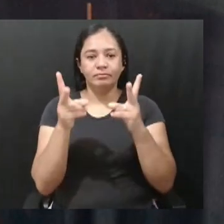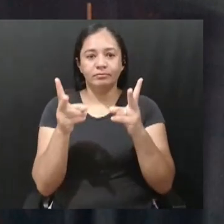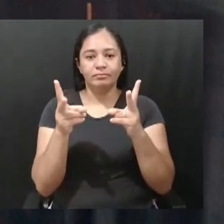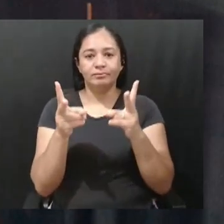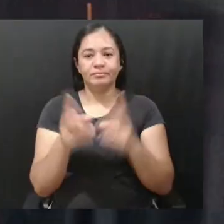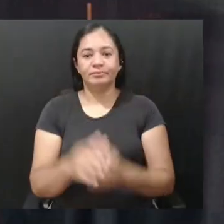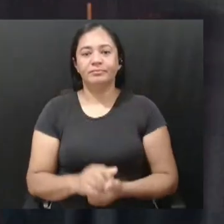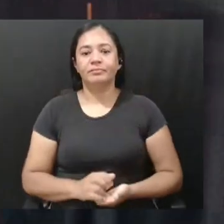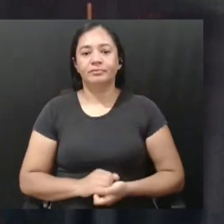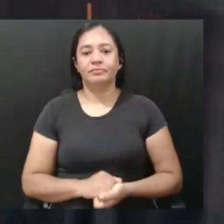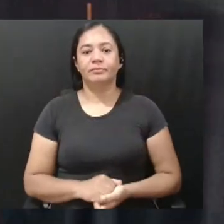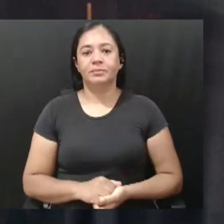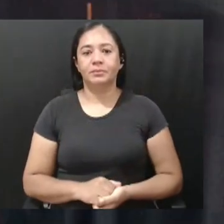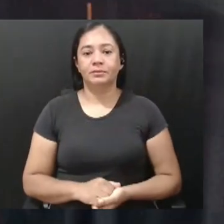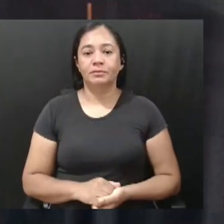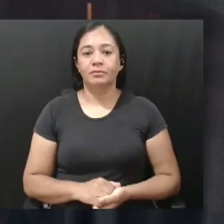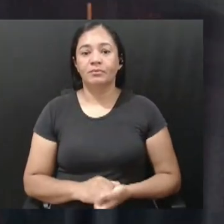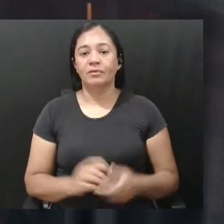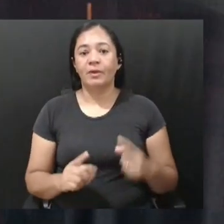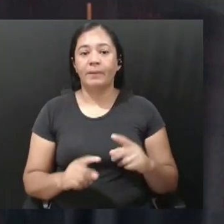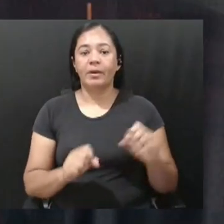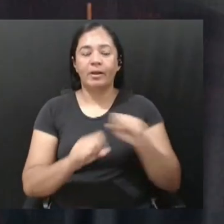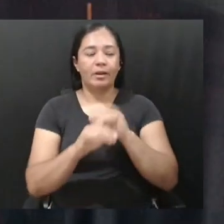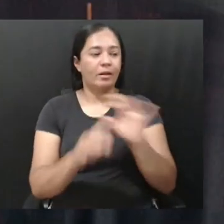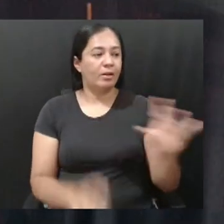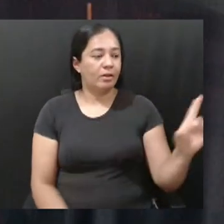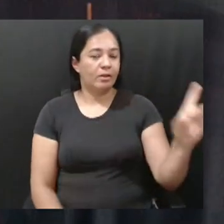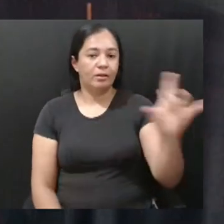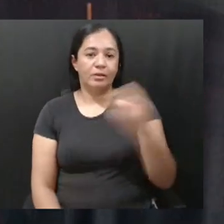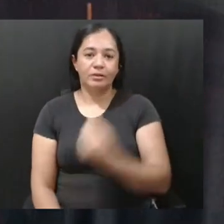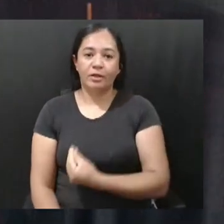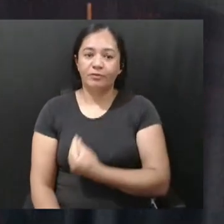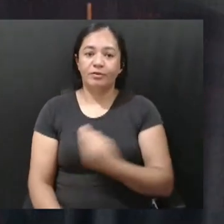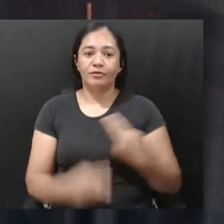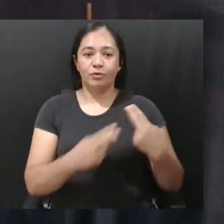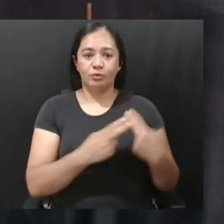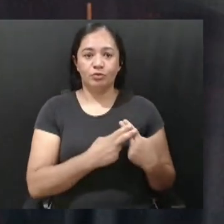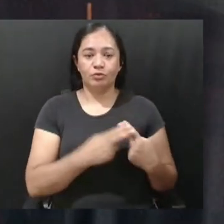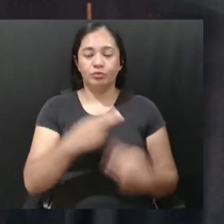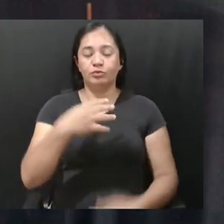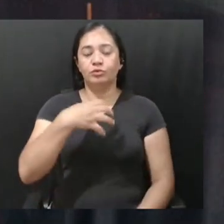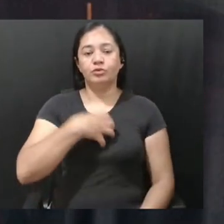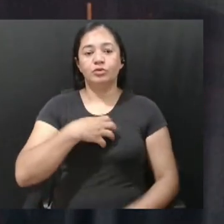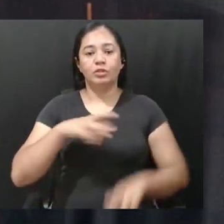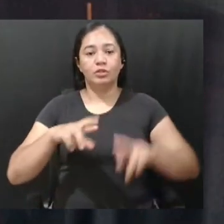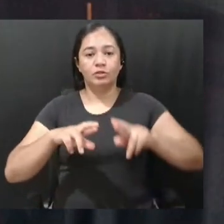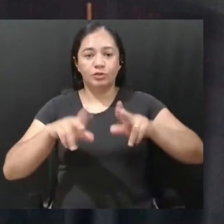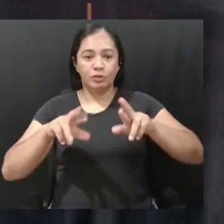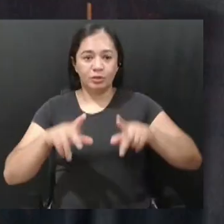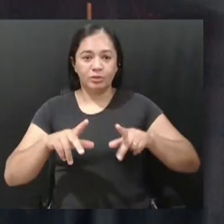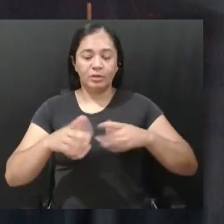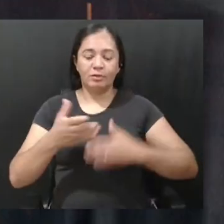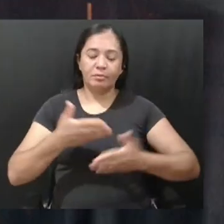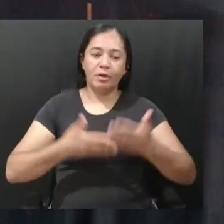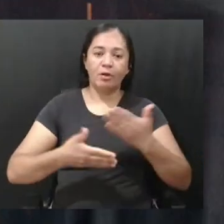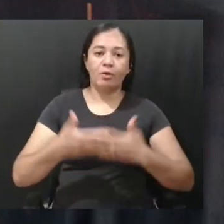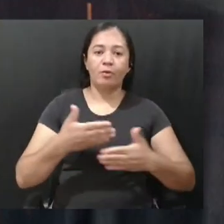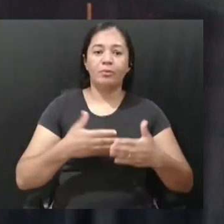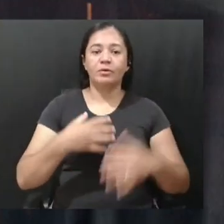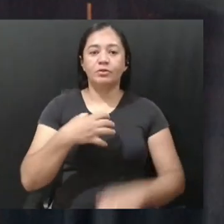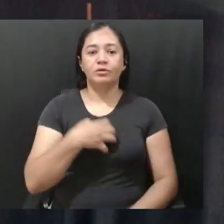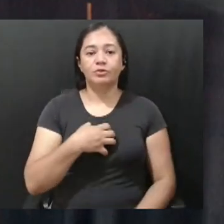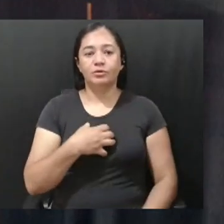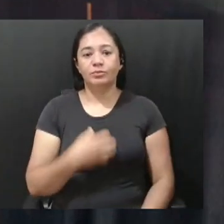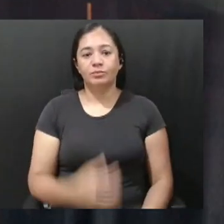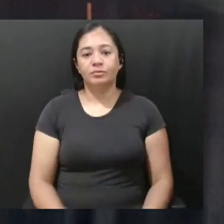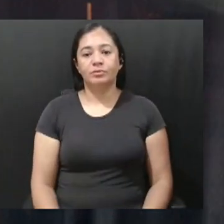claro, cada um vive o luto de uma maneira diferente, Sim. né, mas poder compartilhar isso de alguma forma, né, poder estar junto